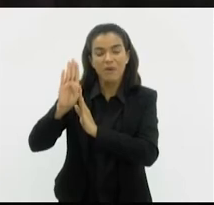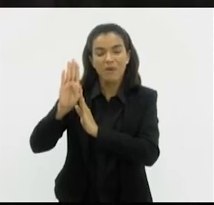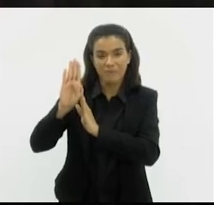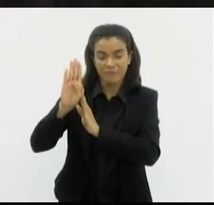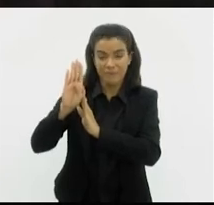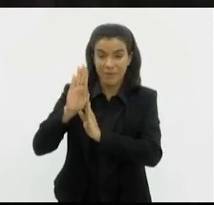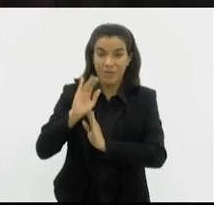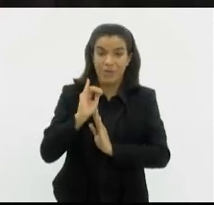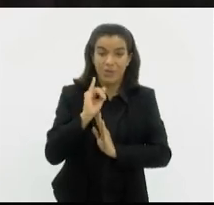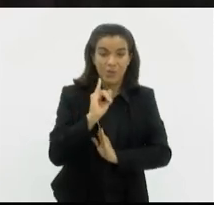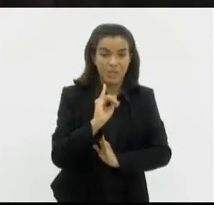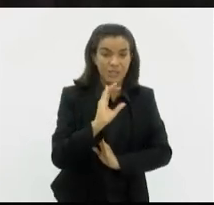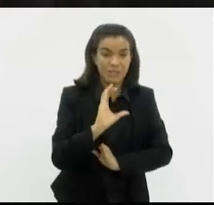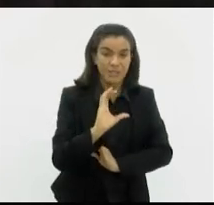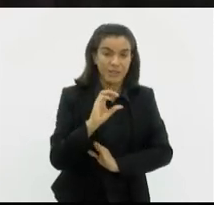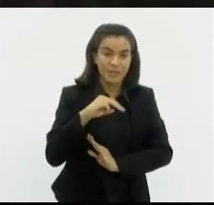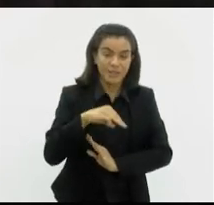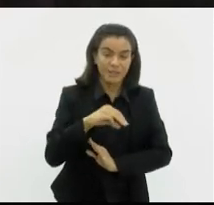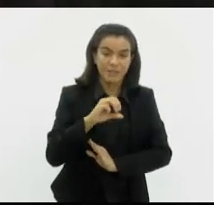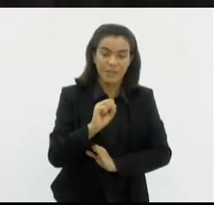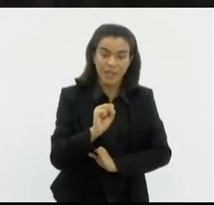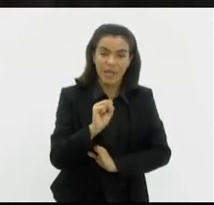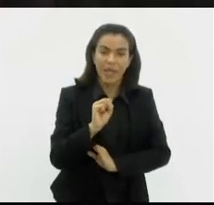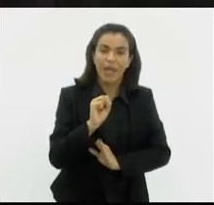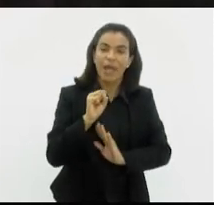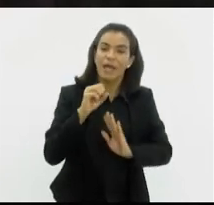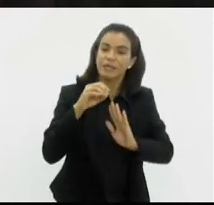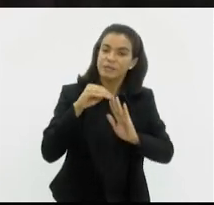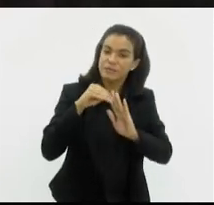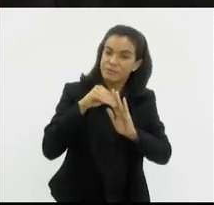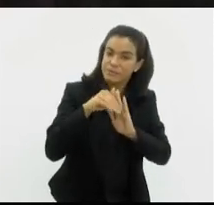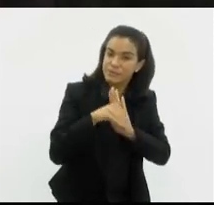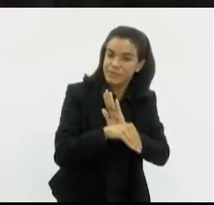o ICMS ascendente.